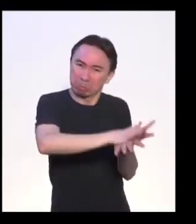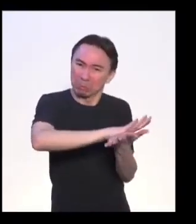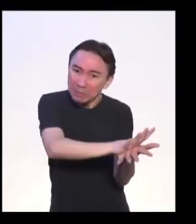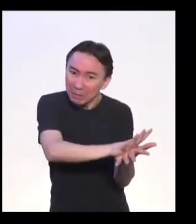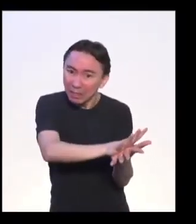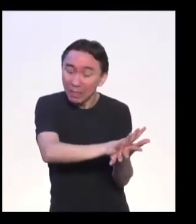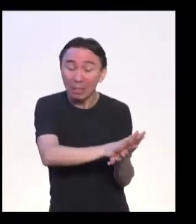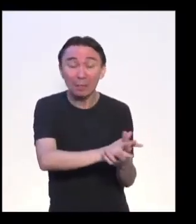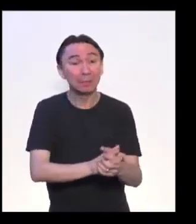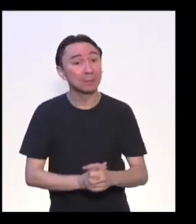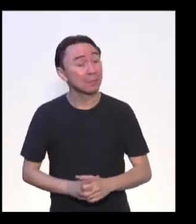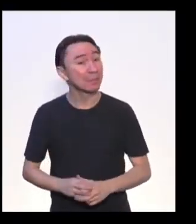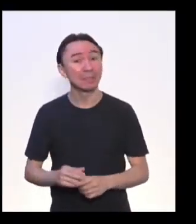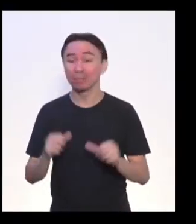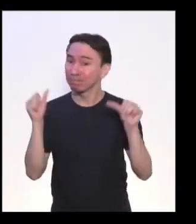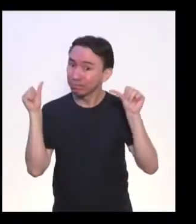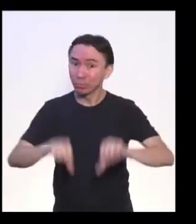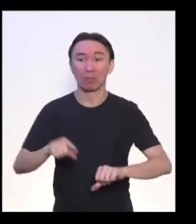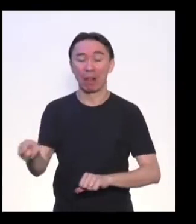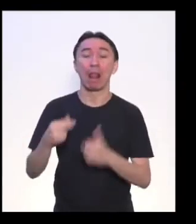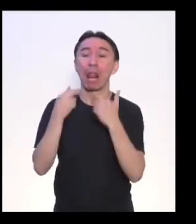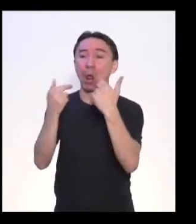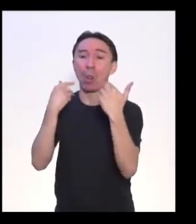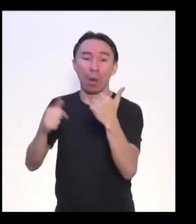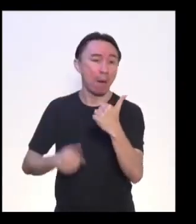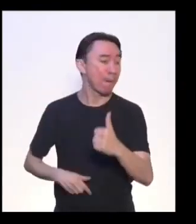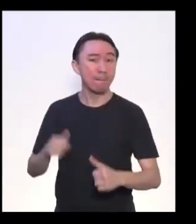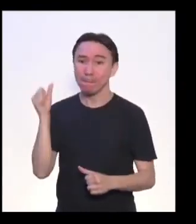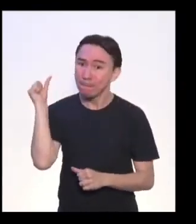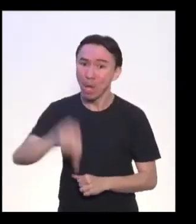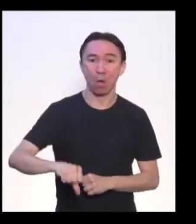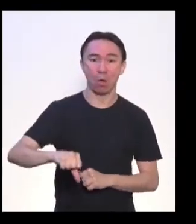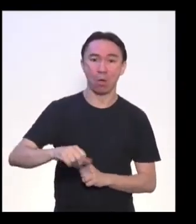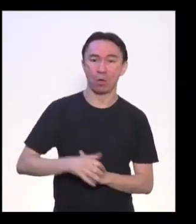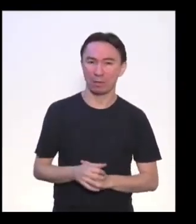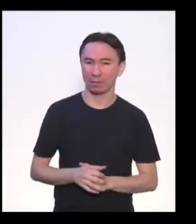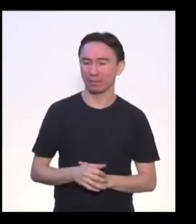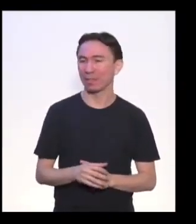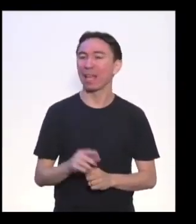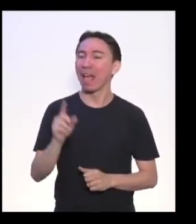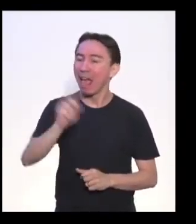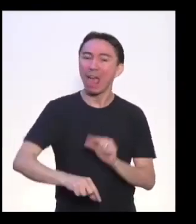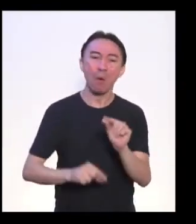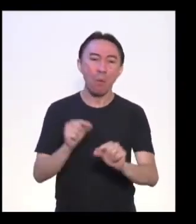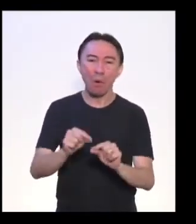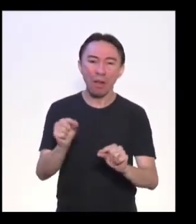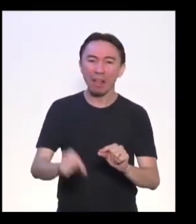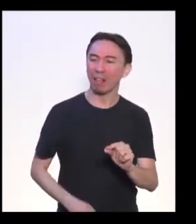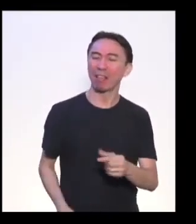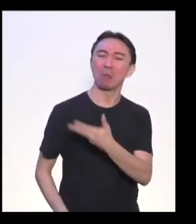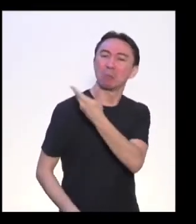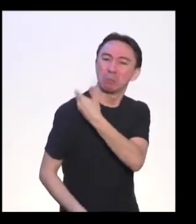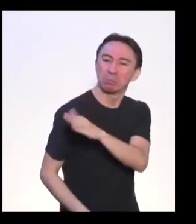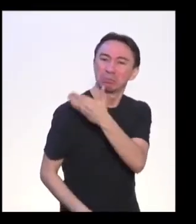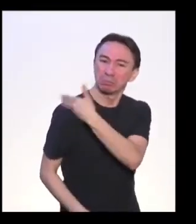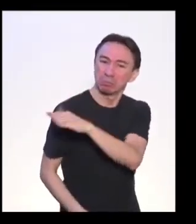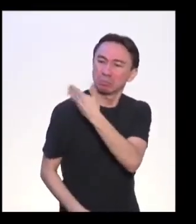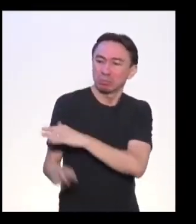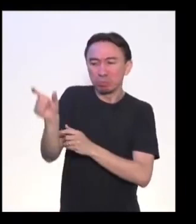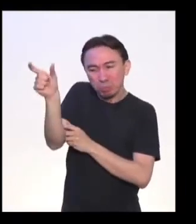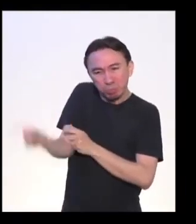vai além da linguagem. Ele se apoia em estereótipos do gênero,